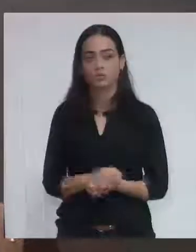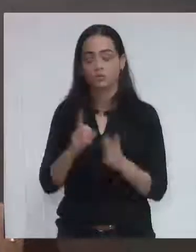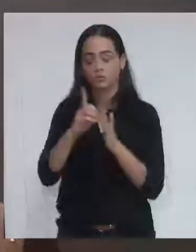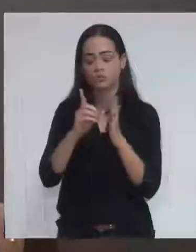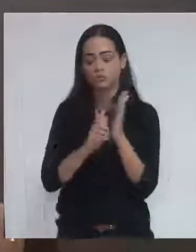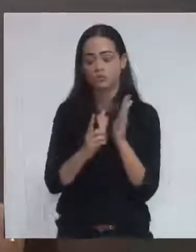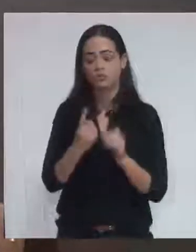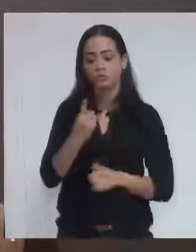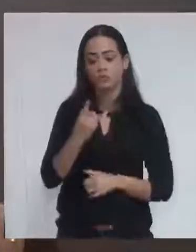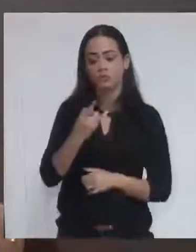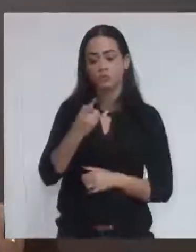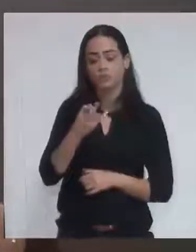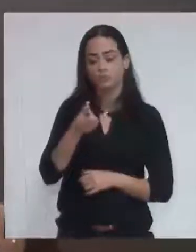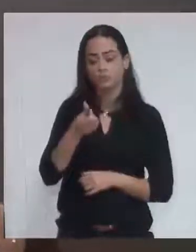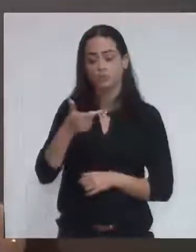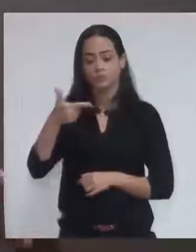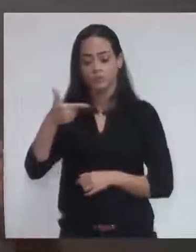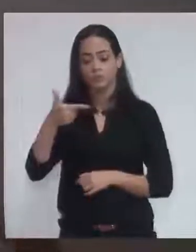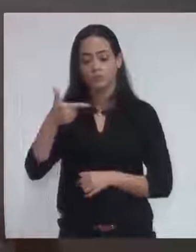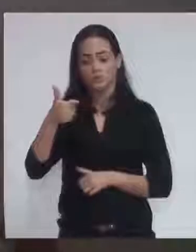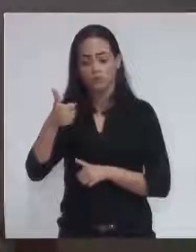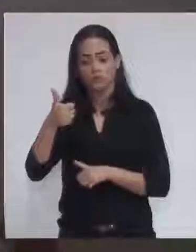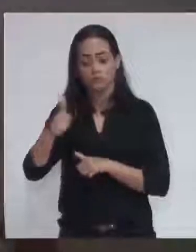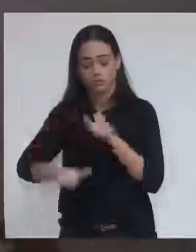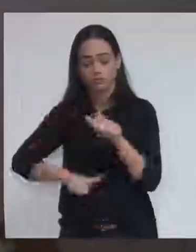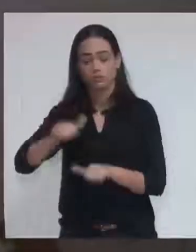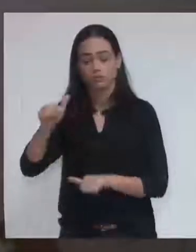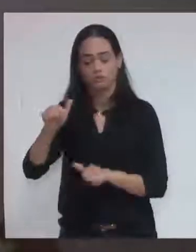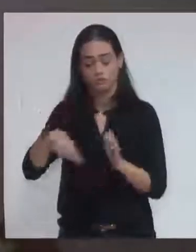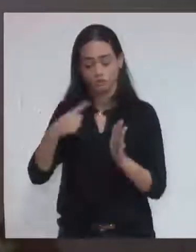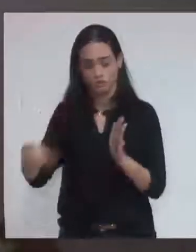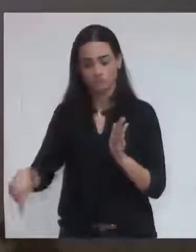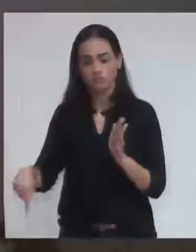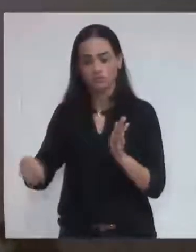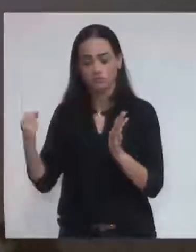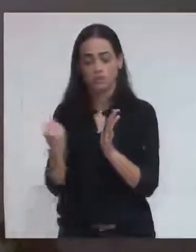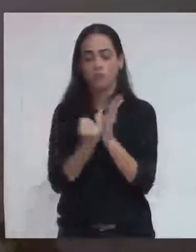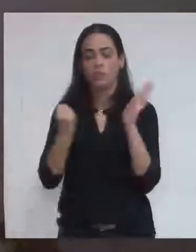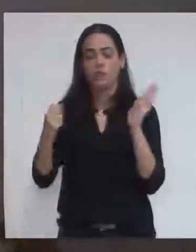162 seja um novo marco para a cidade. Uma boa semana, uma boa noite a todos.